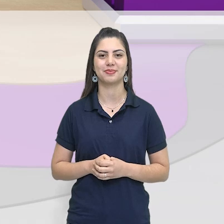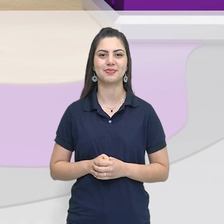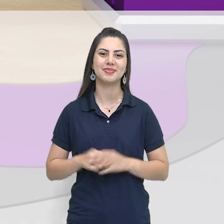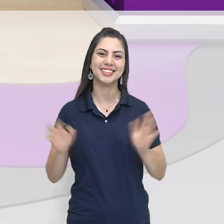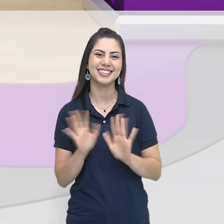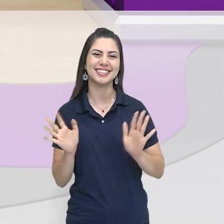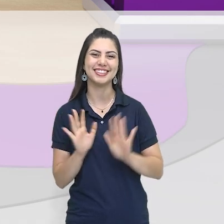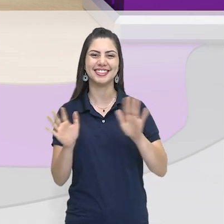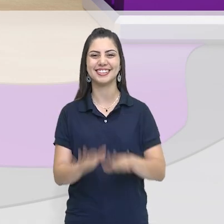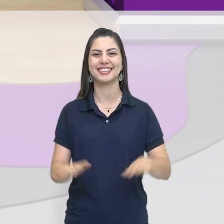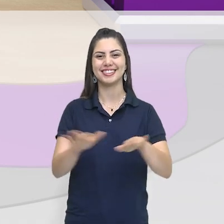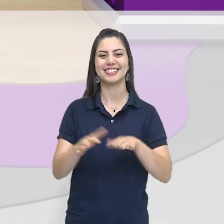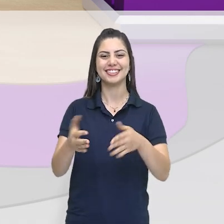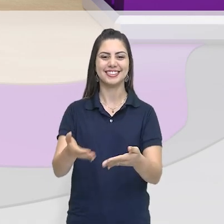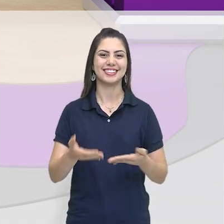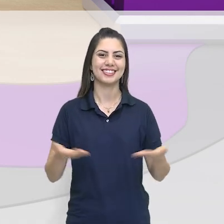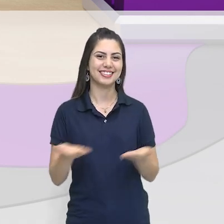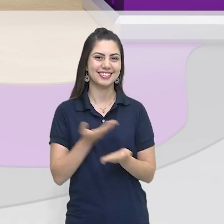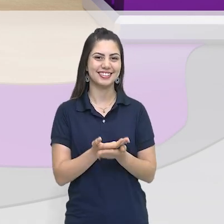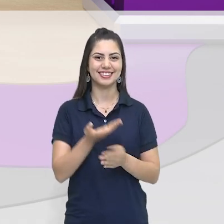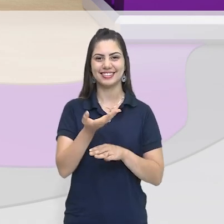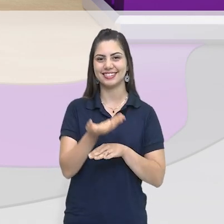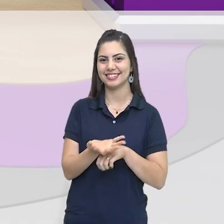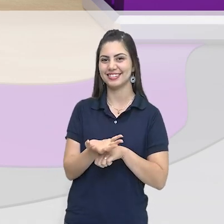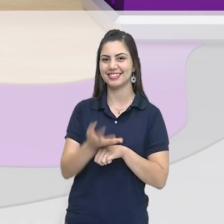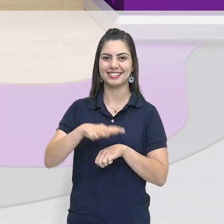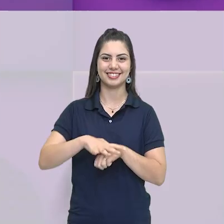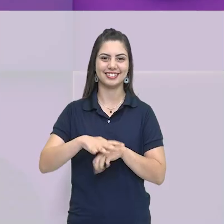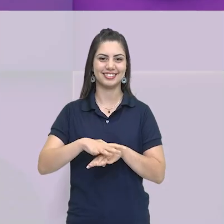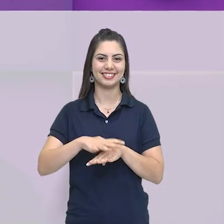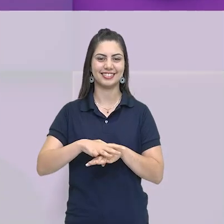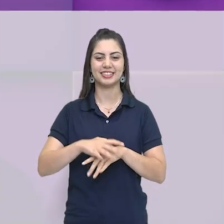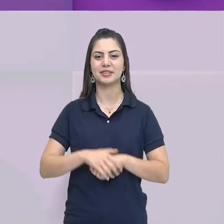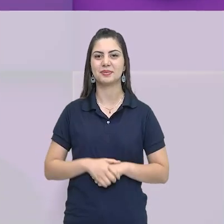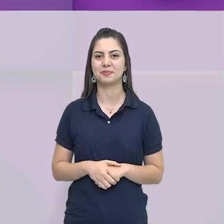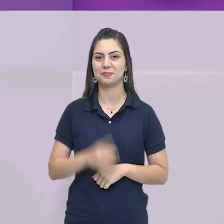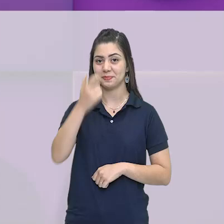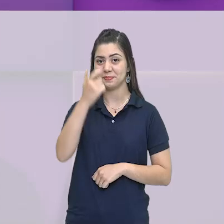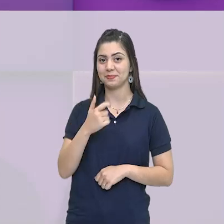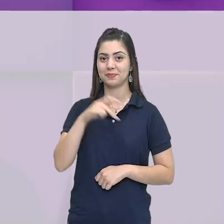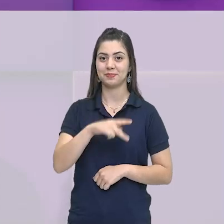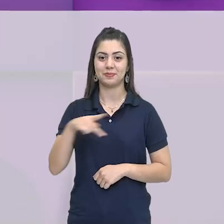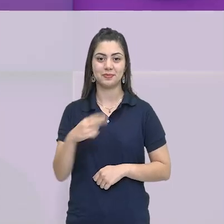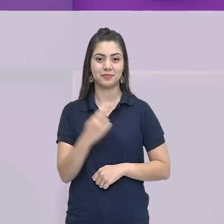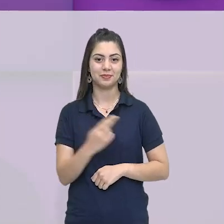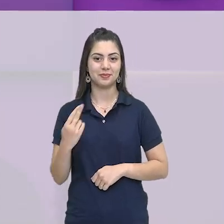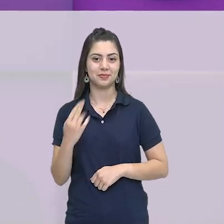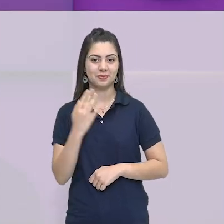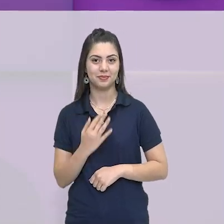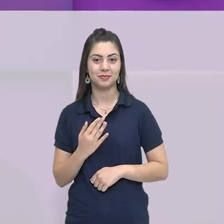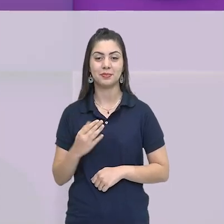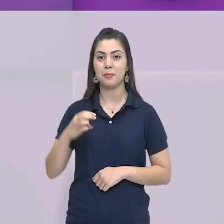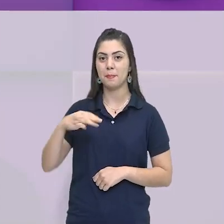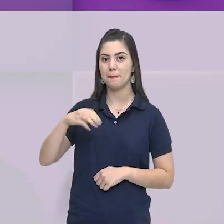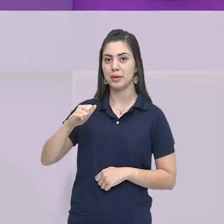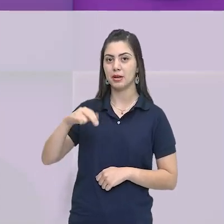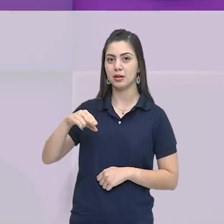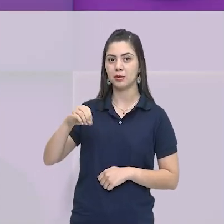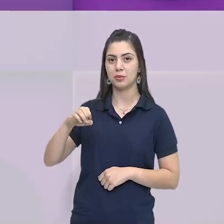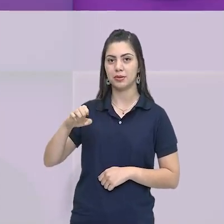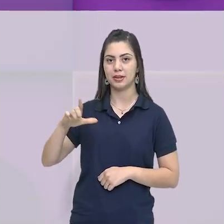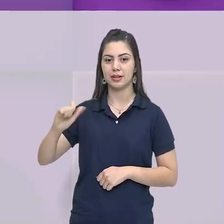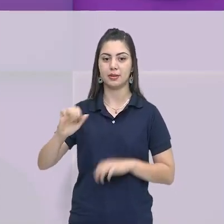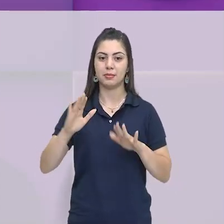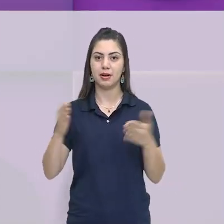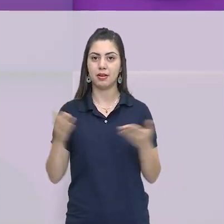Olá a todos, sejam bem-vindos à nossa aula de matemática. Eu sou a professora Manuela Franco e agora nós vamos